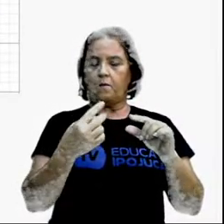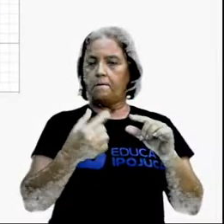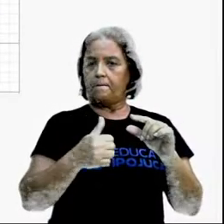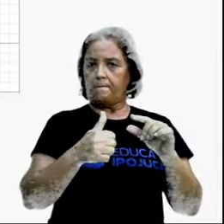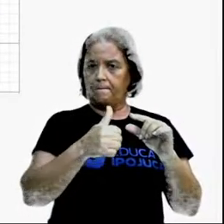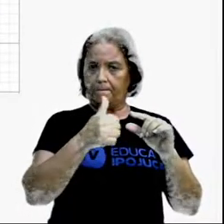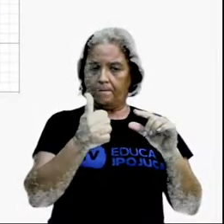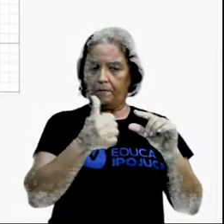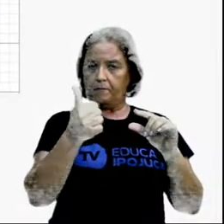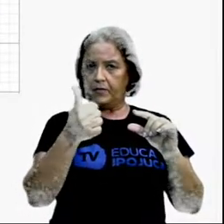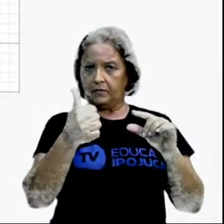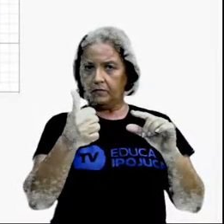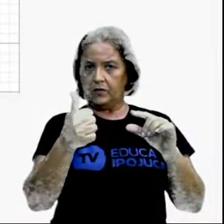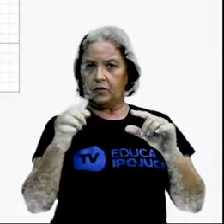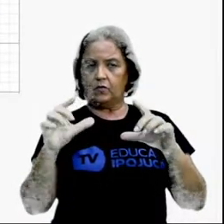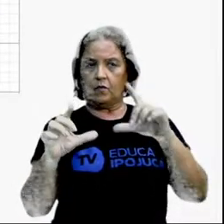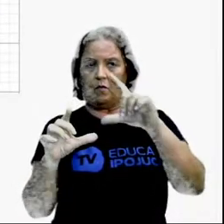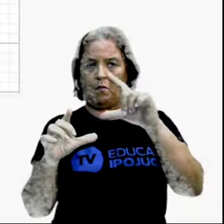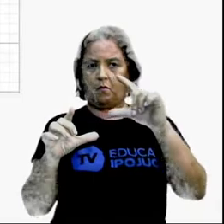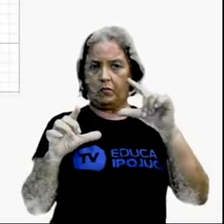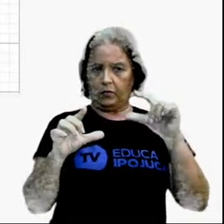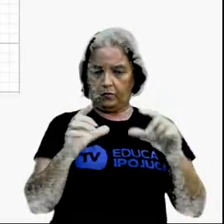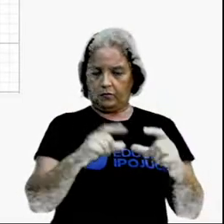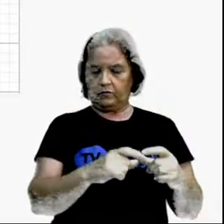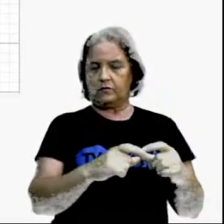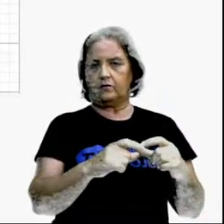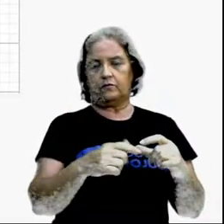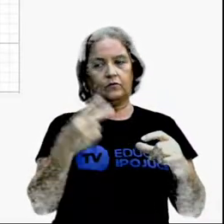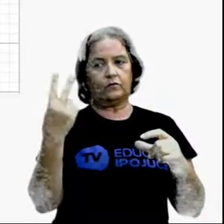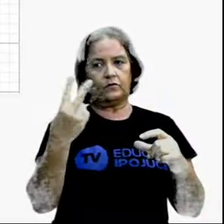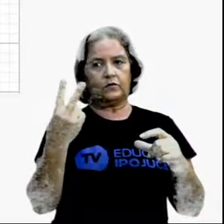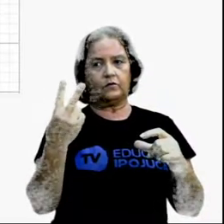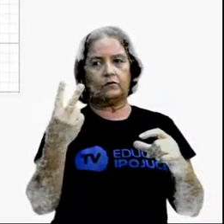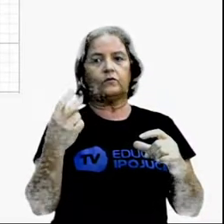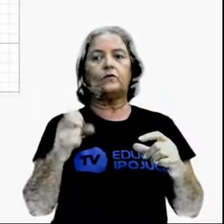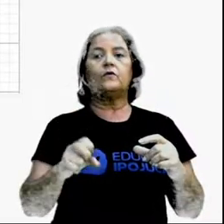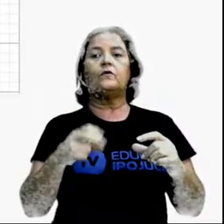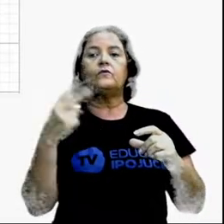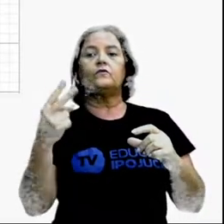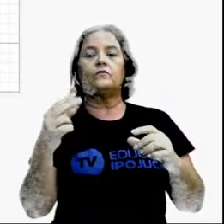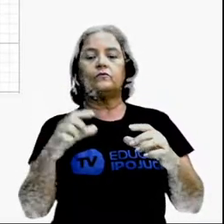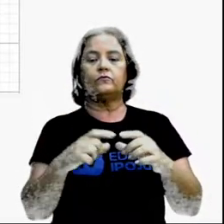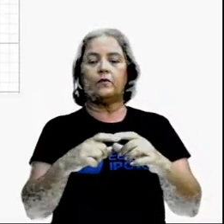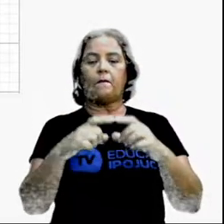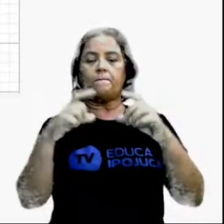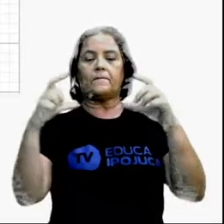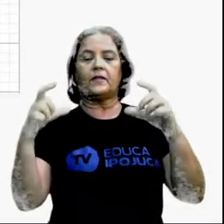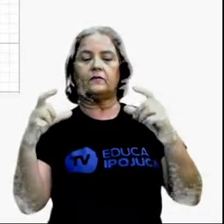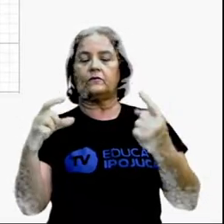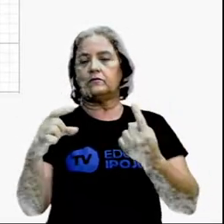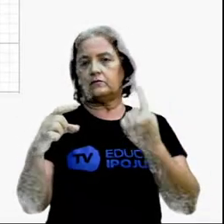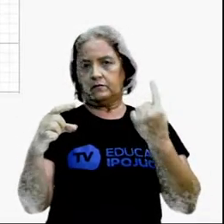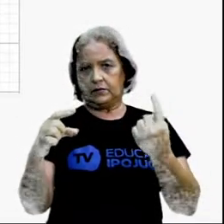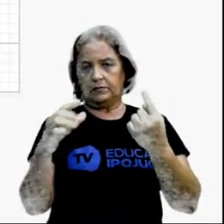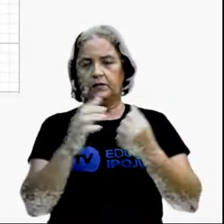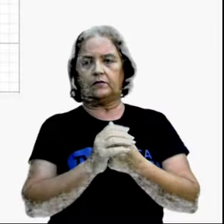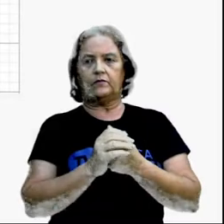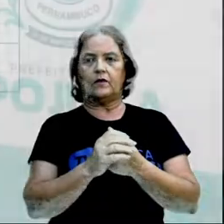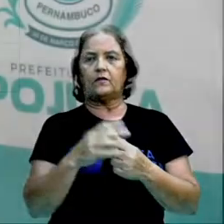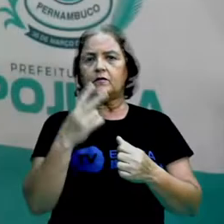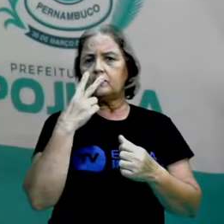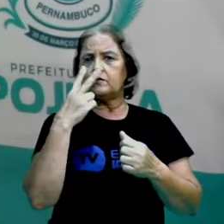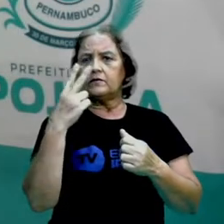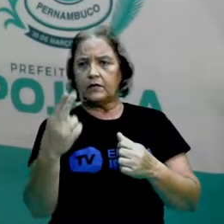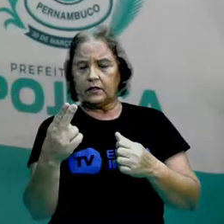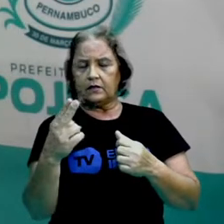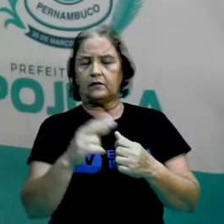segundo. Então posso dizer que esses dois quadrados, eles são semelhantes. E outro fato que destaca